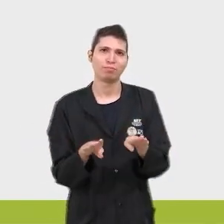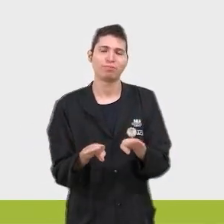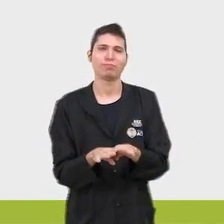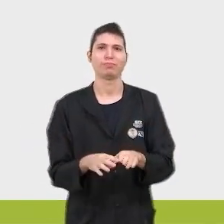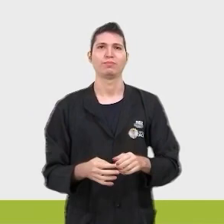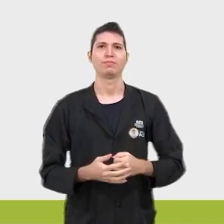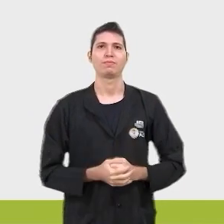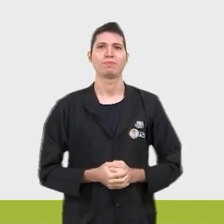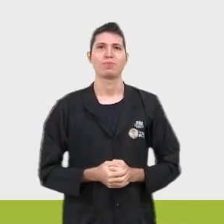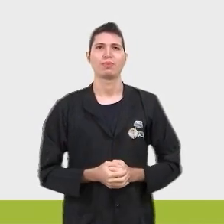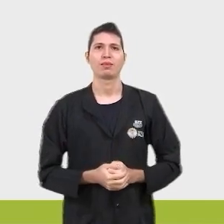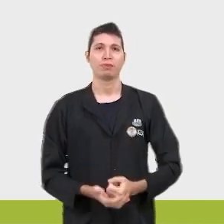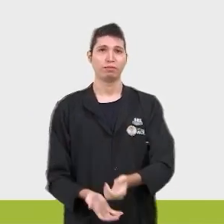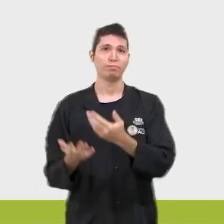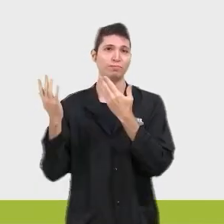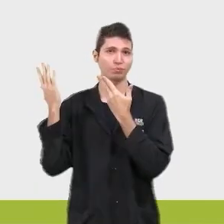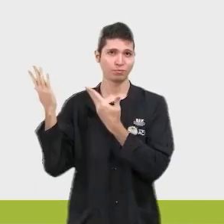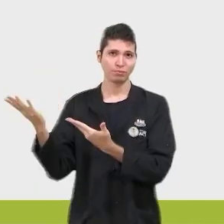Olha só.